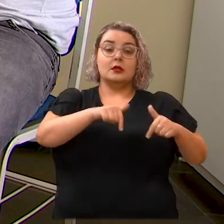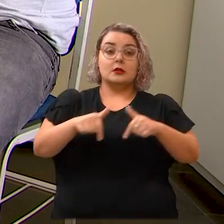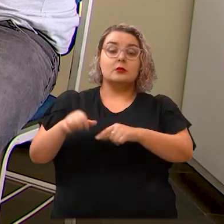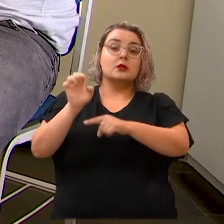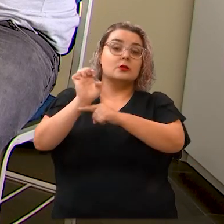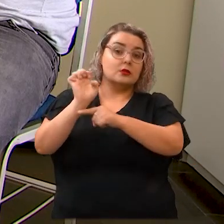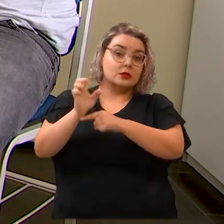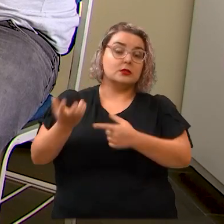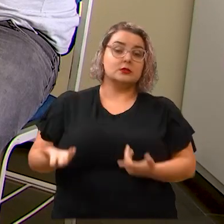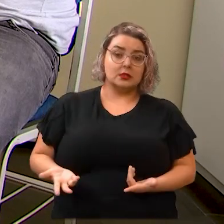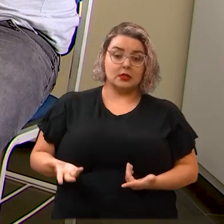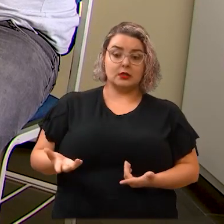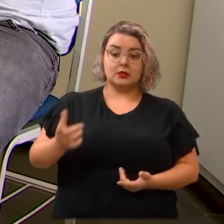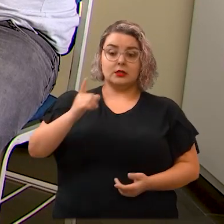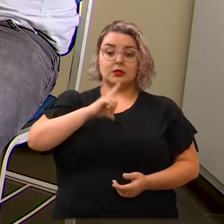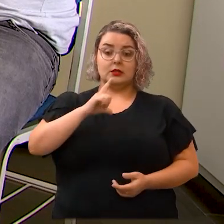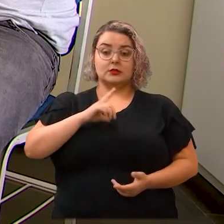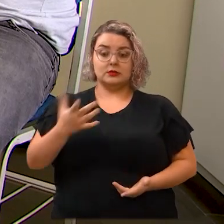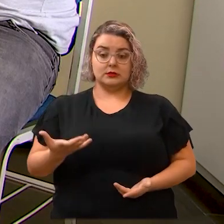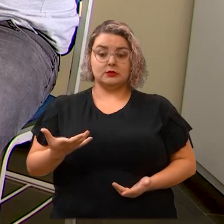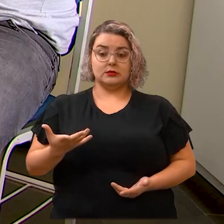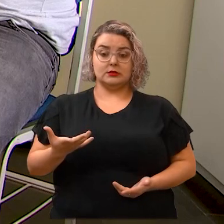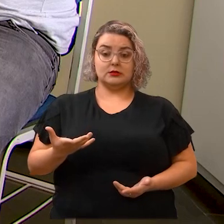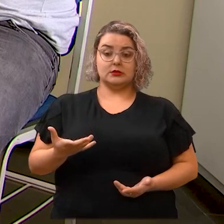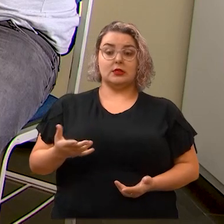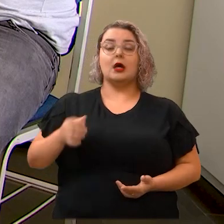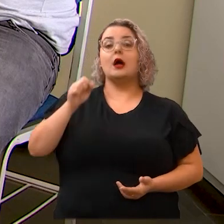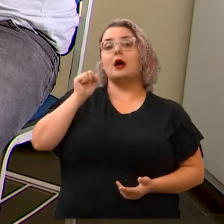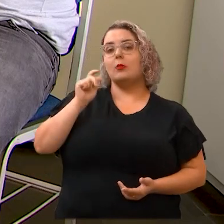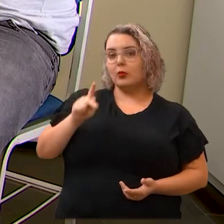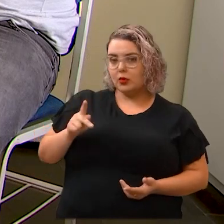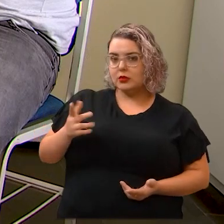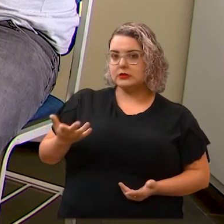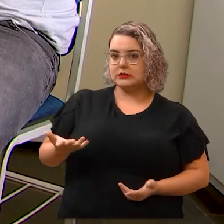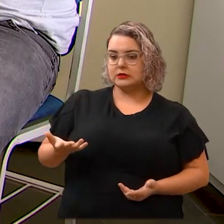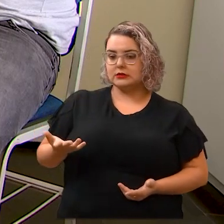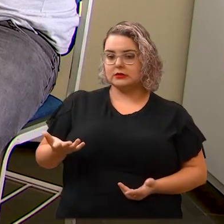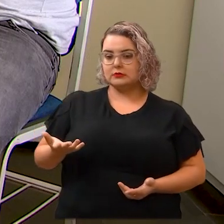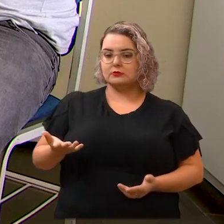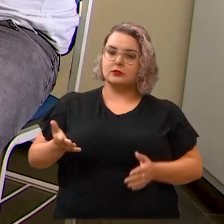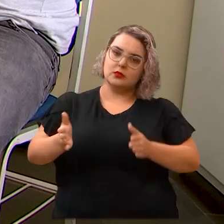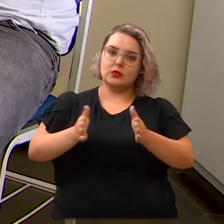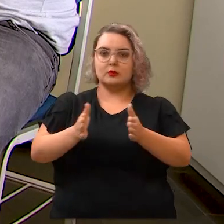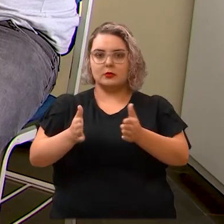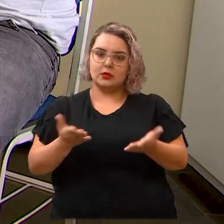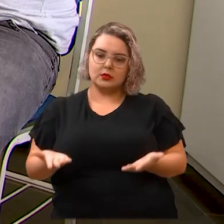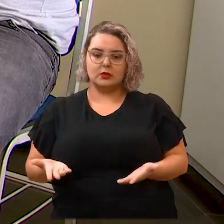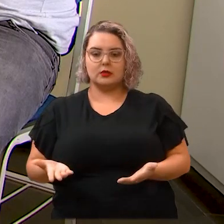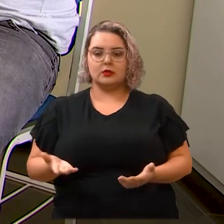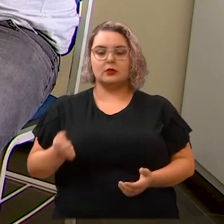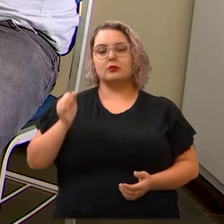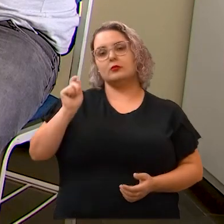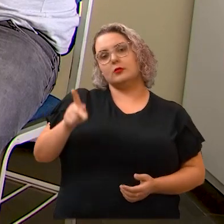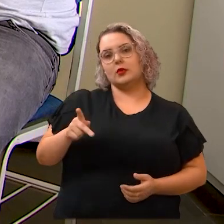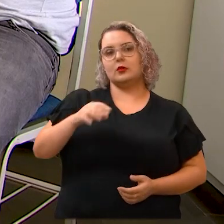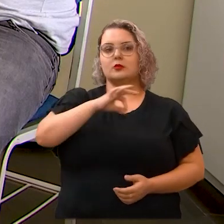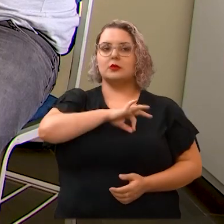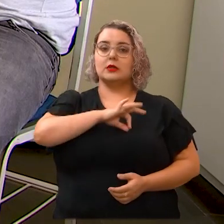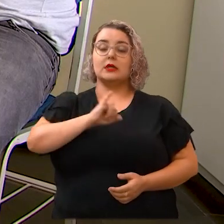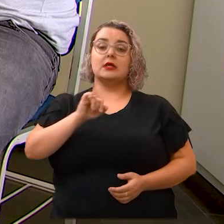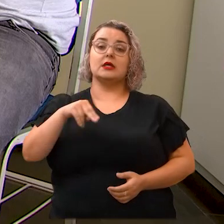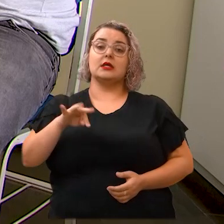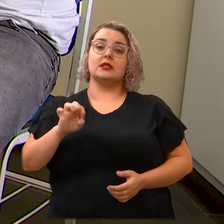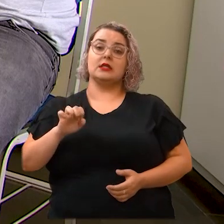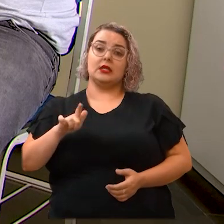trabalhar no estado ter a ter aposentadoria antes qual o período com aposentadoria com salário integral